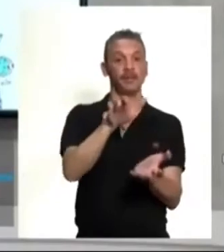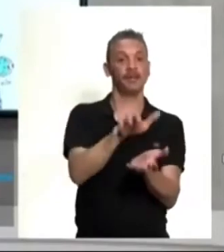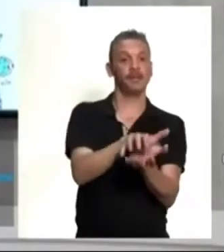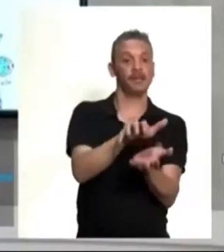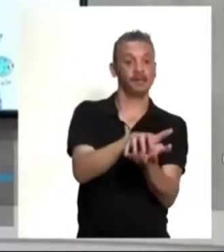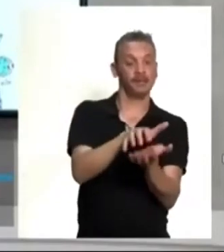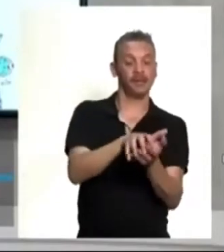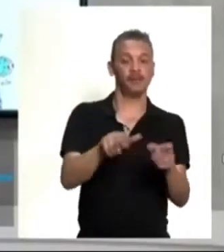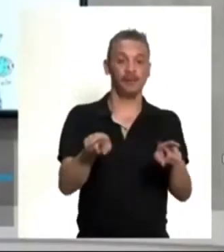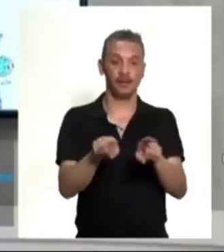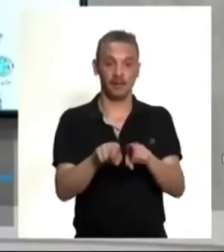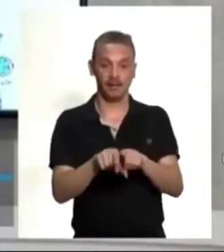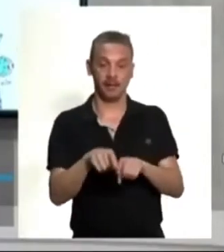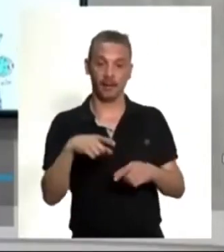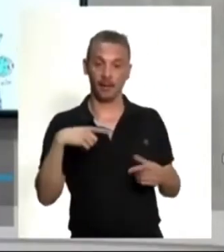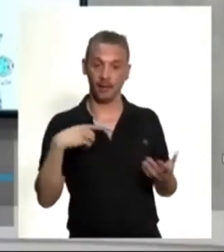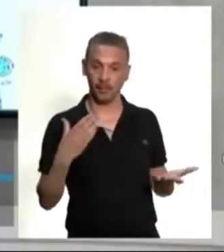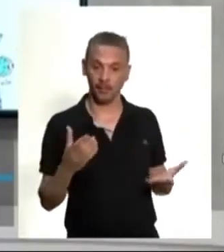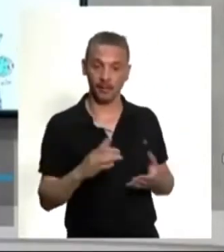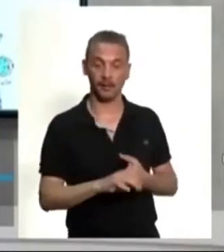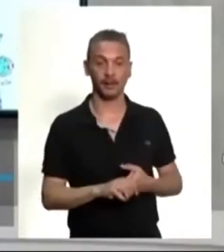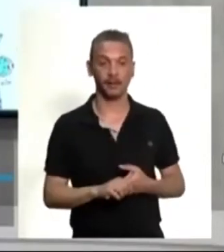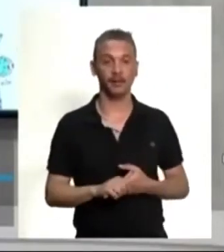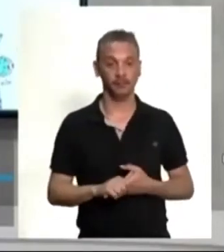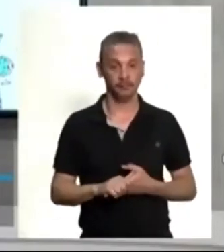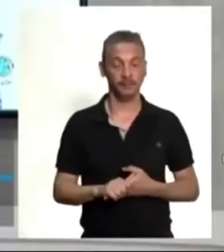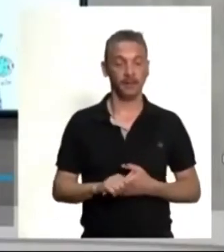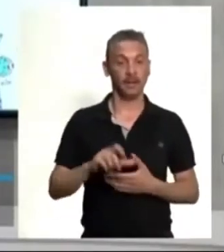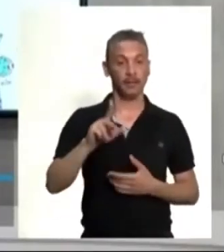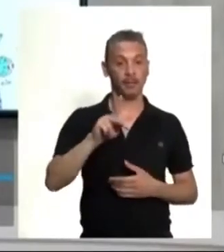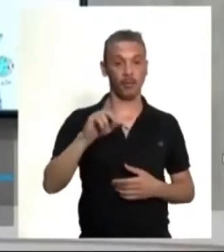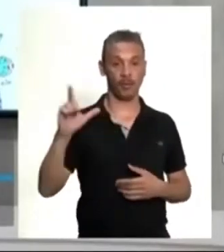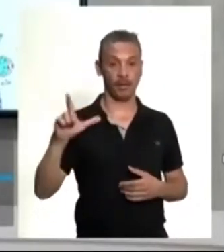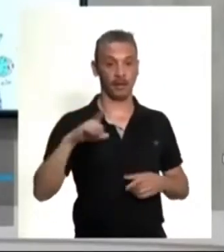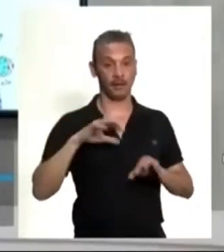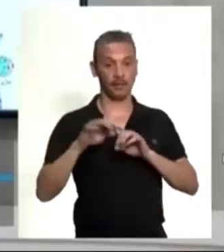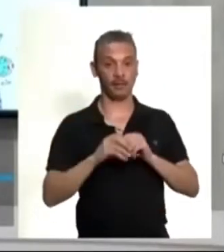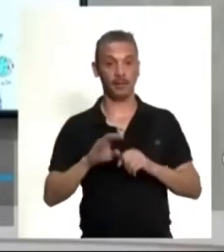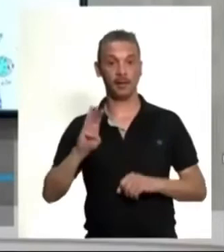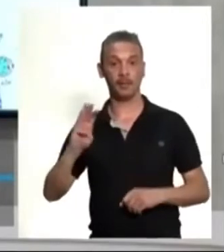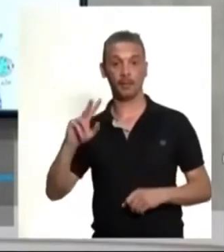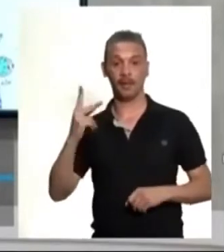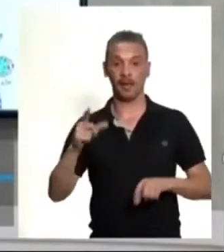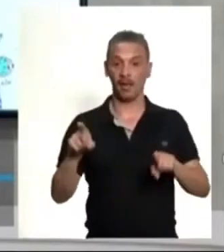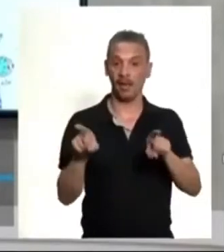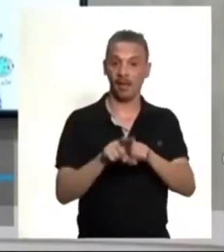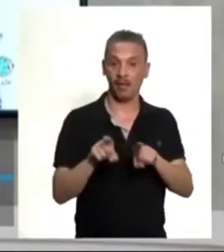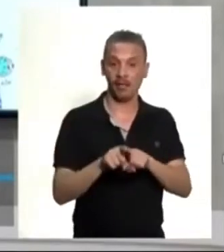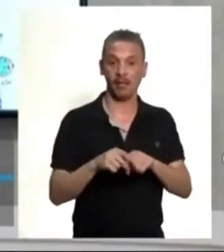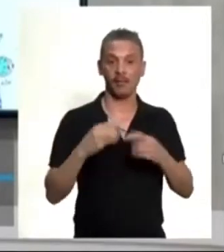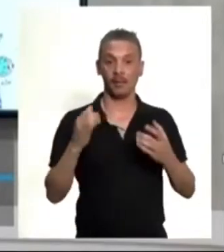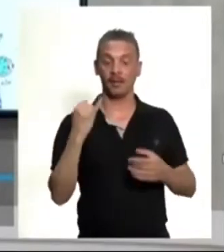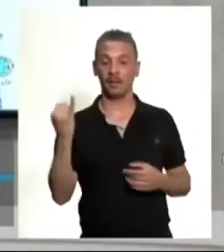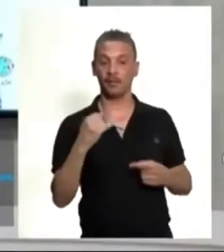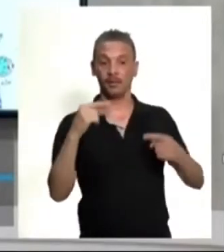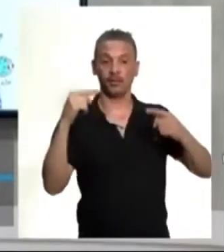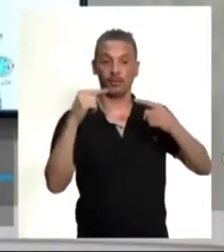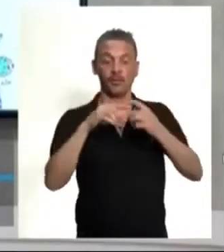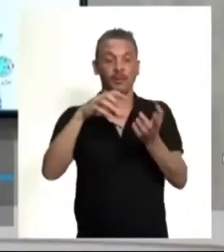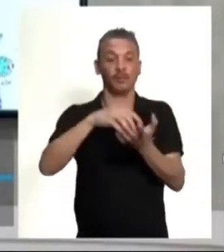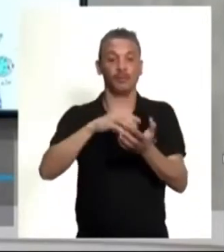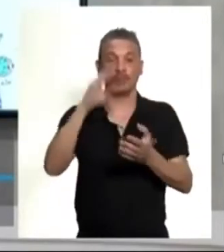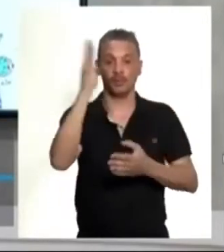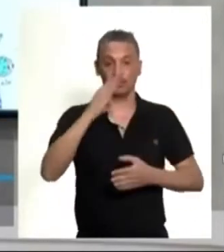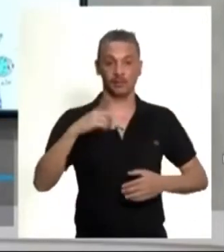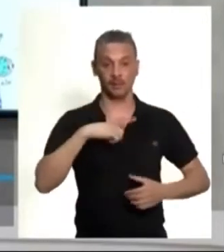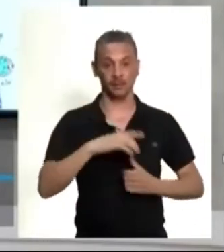seja, é importante, mas tem uma relevância nacional. Porto Alegre, Belo Horizonte, essas são metrópoles que são relevantes para o contexto